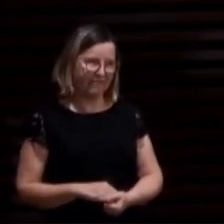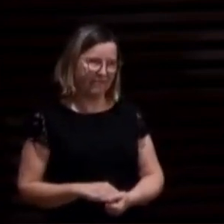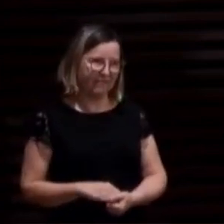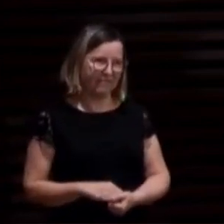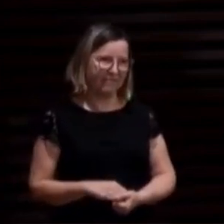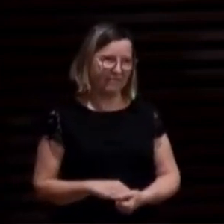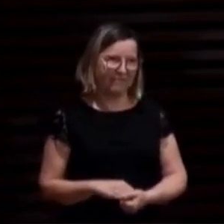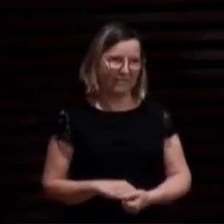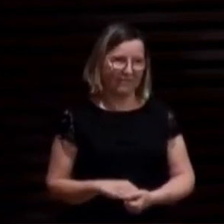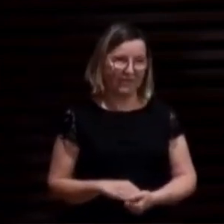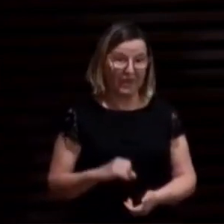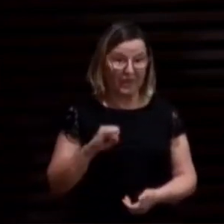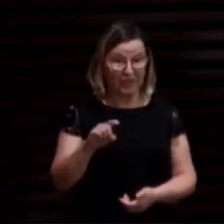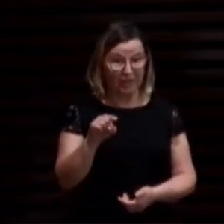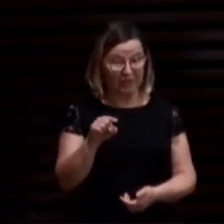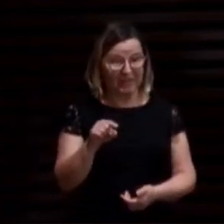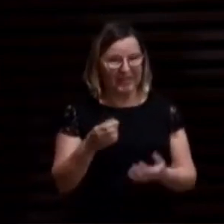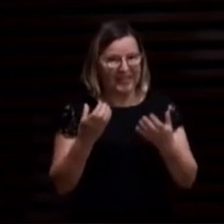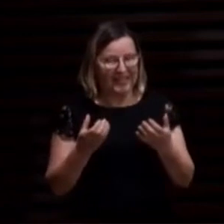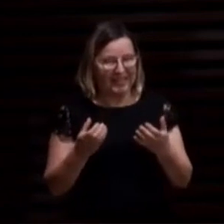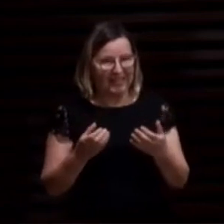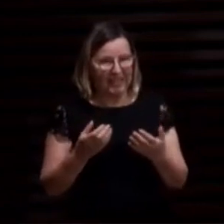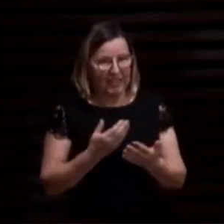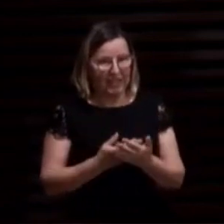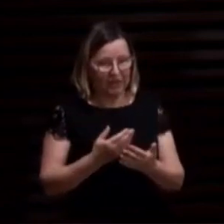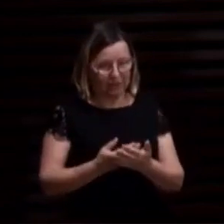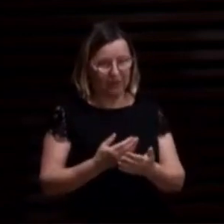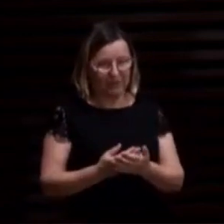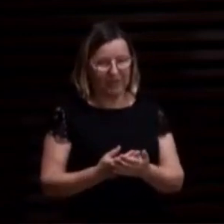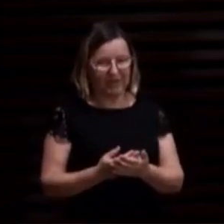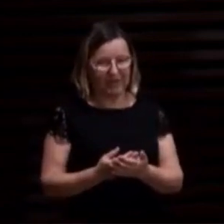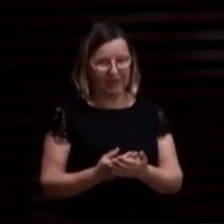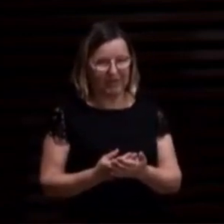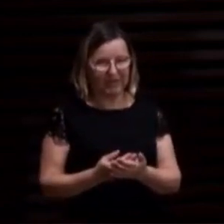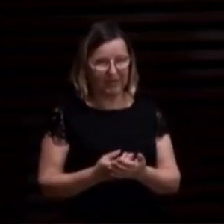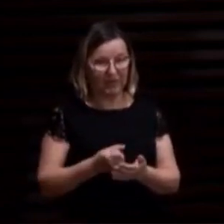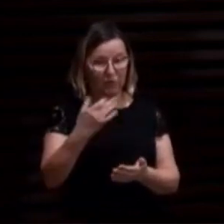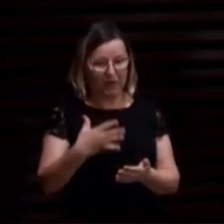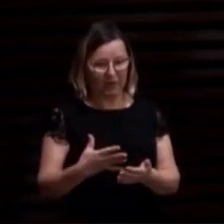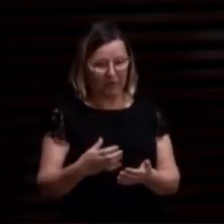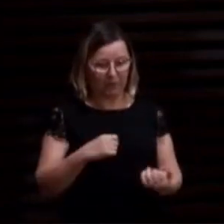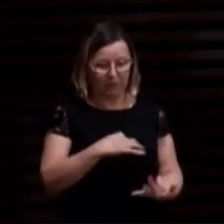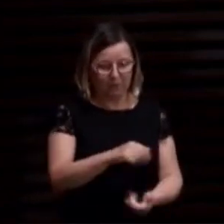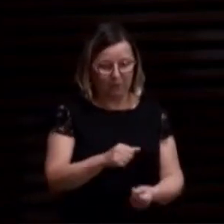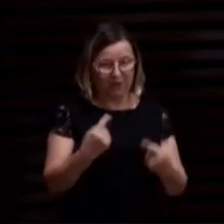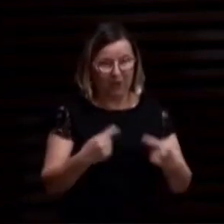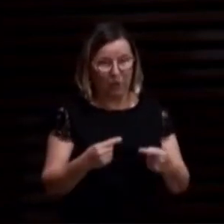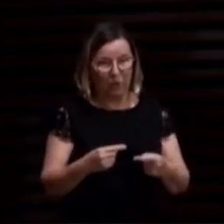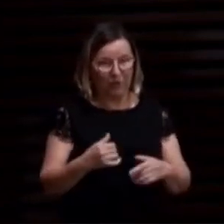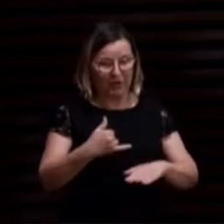Se vocês quiserem estudar o assunto, que a guerra é contra o ungido.